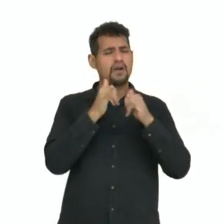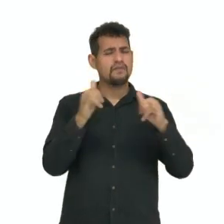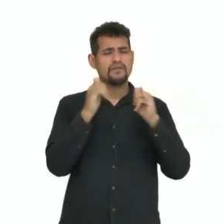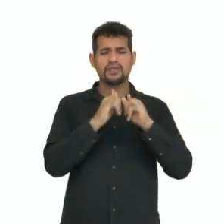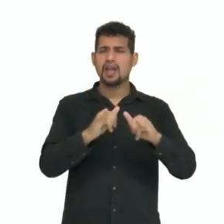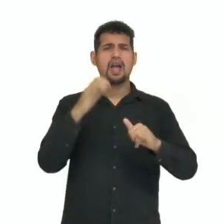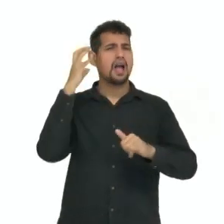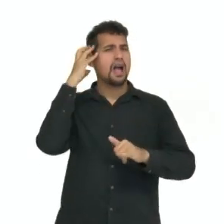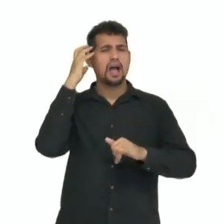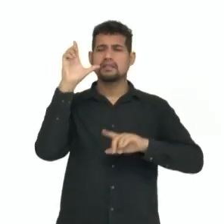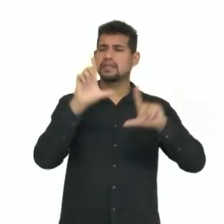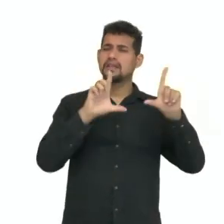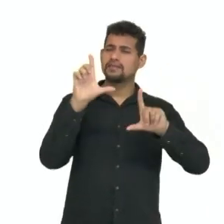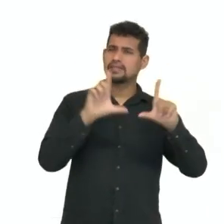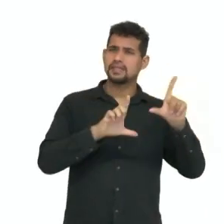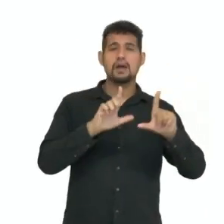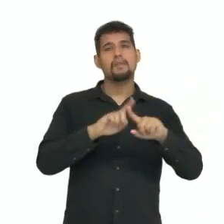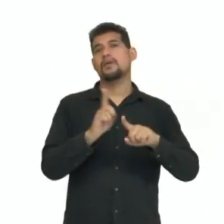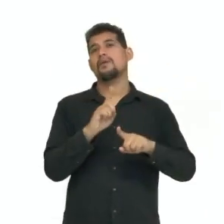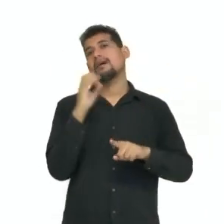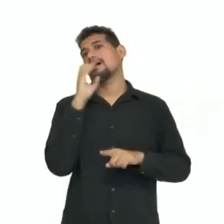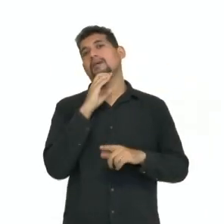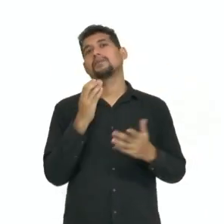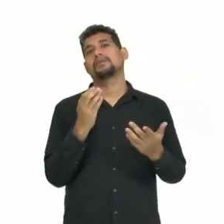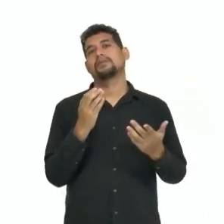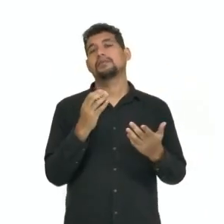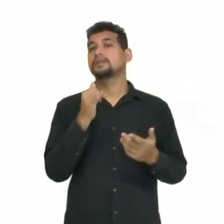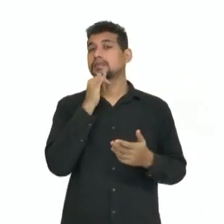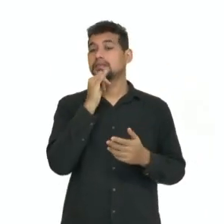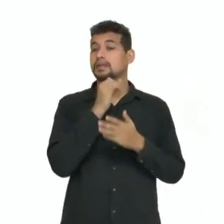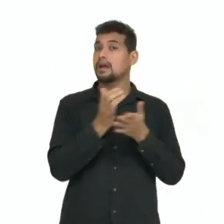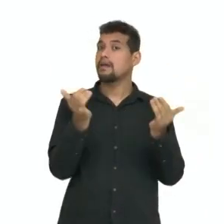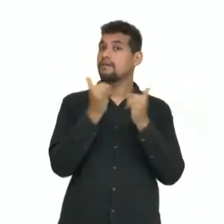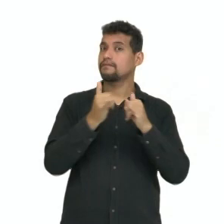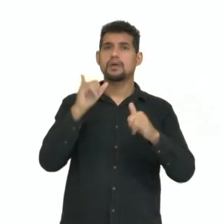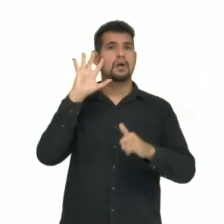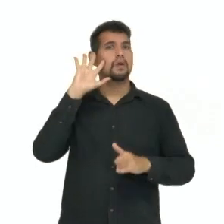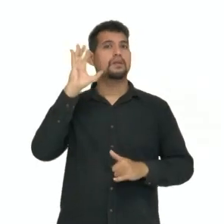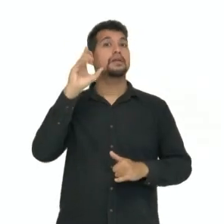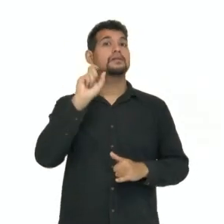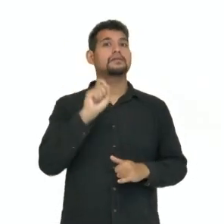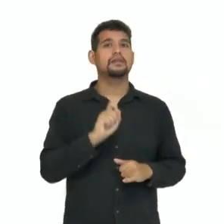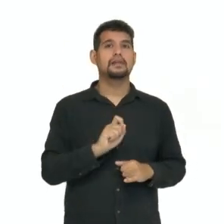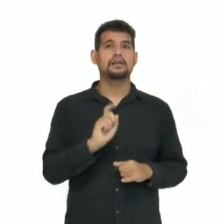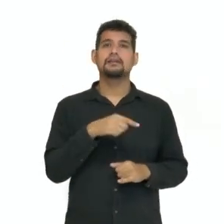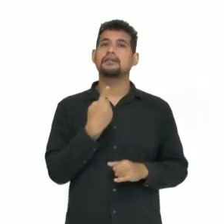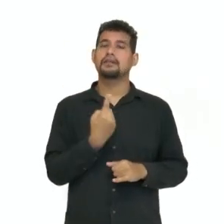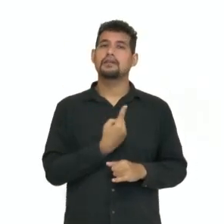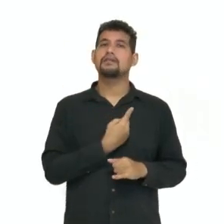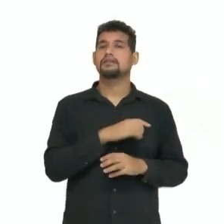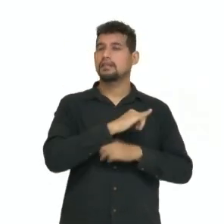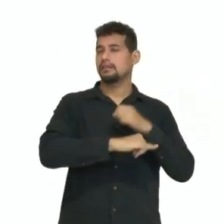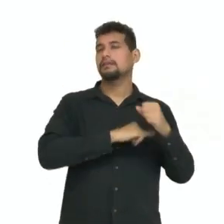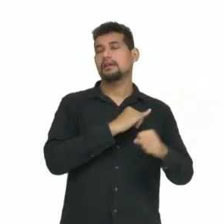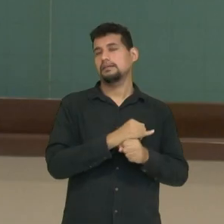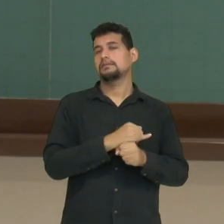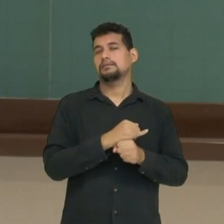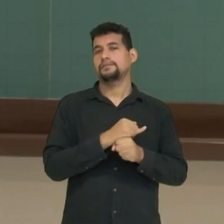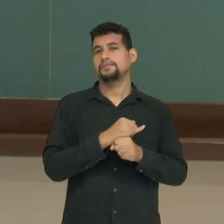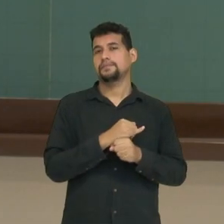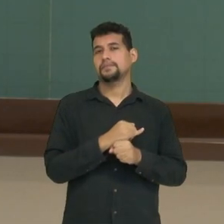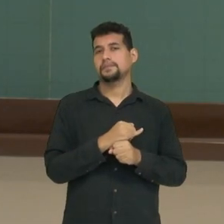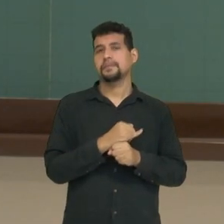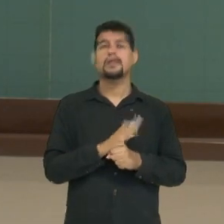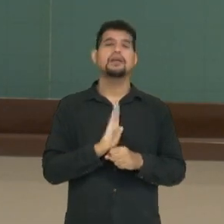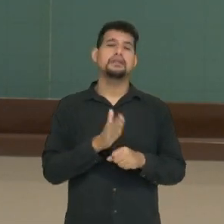presentes, mas nada é tão imediato. Por exemplo, como as notícias que aparecem em nossos portais favoritos. Então aqui a gente